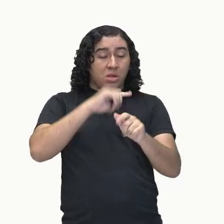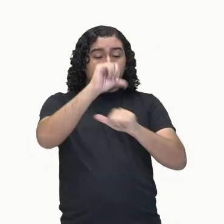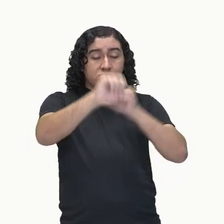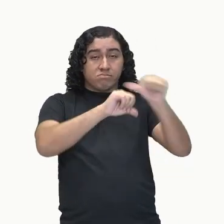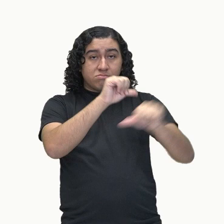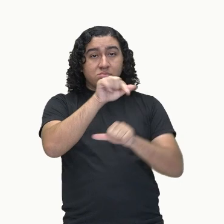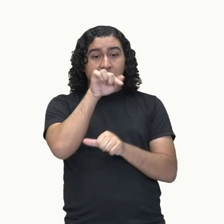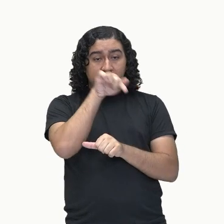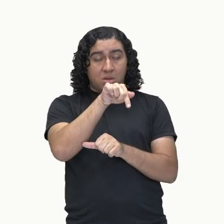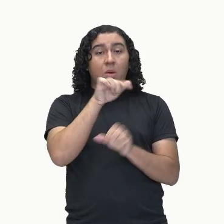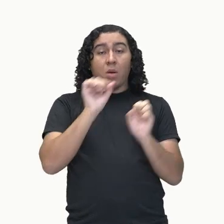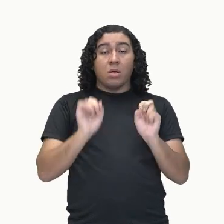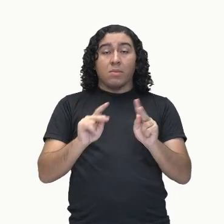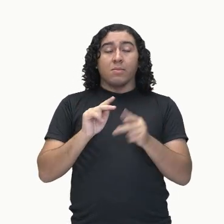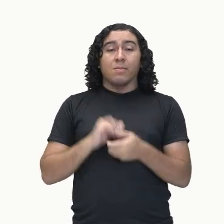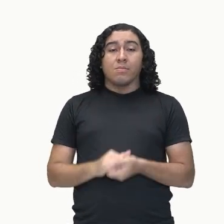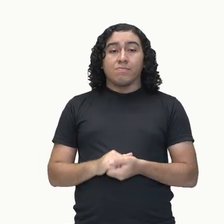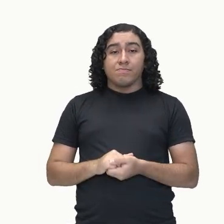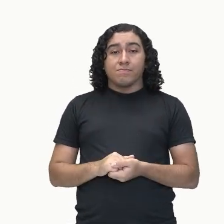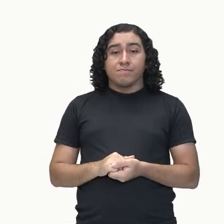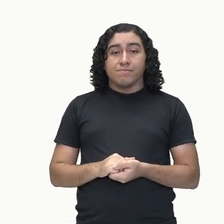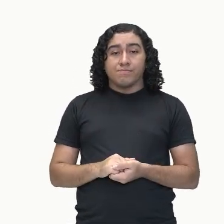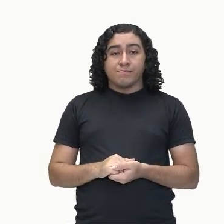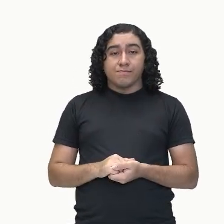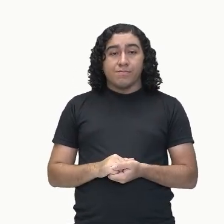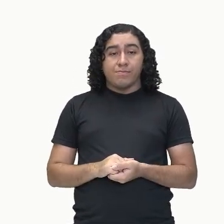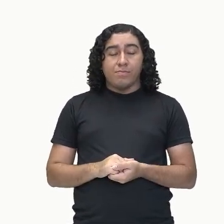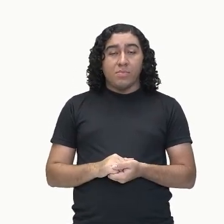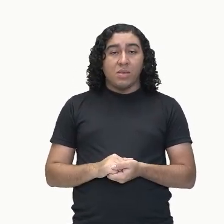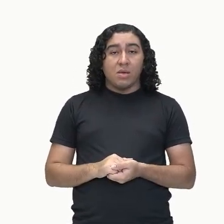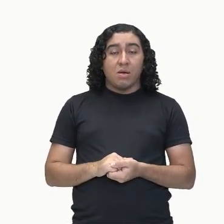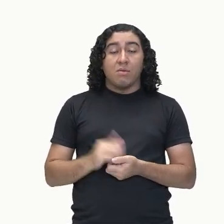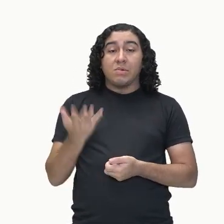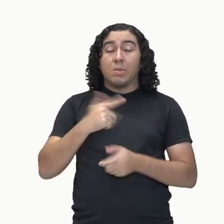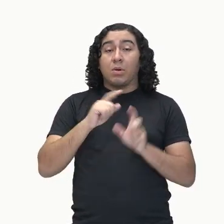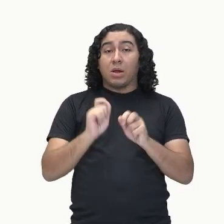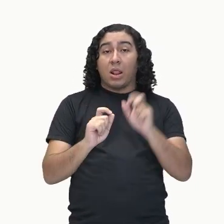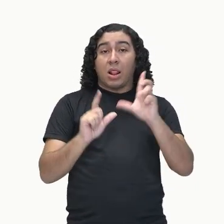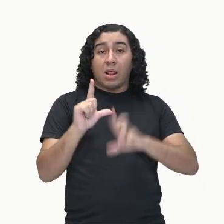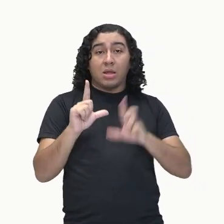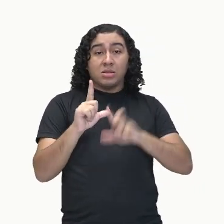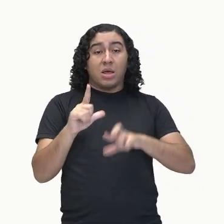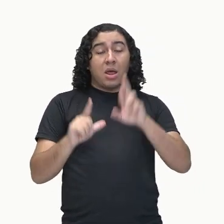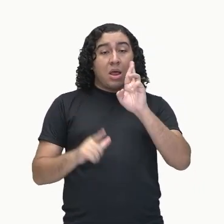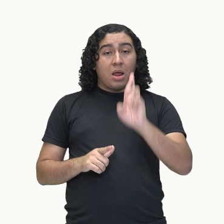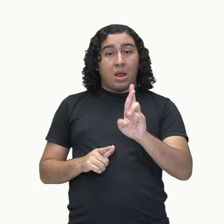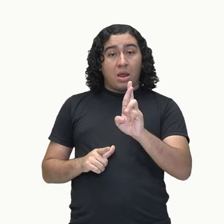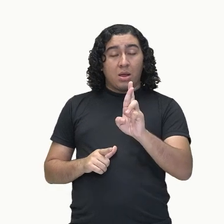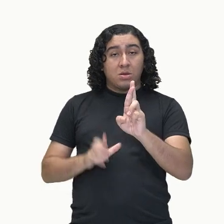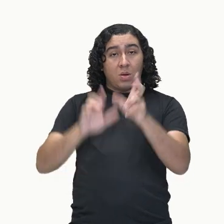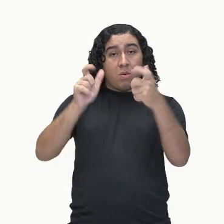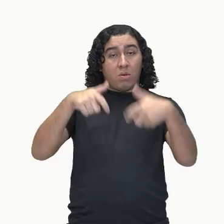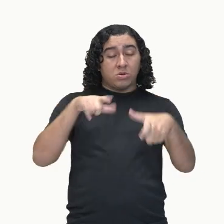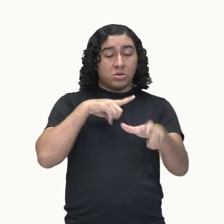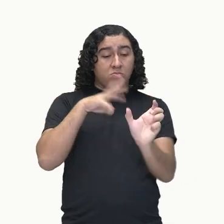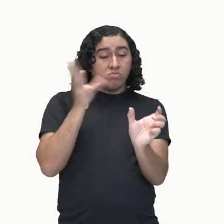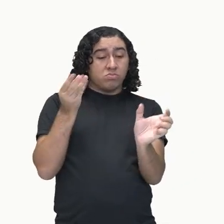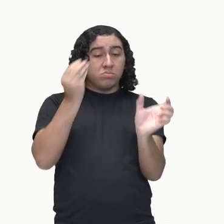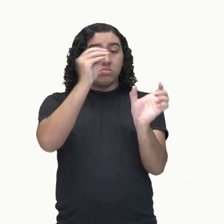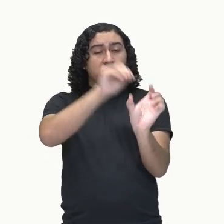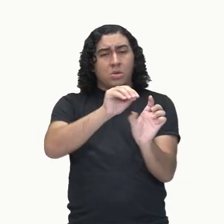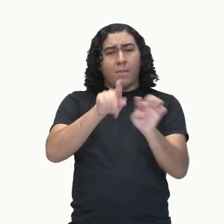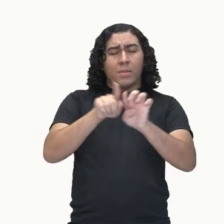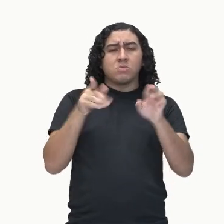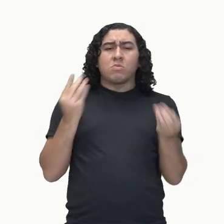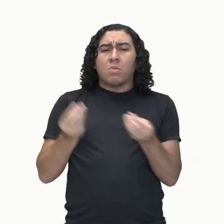Ok então vamos começar vamos descobrir o r né ele vai est presente nessas raízes como assim